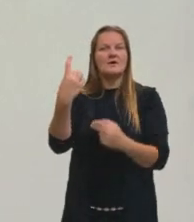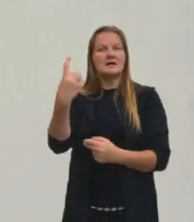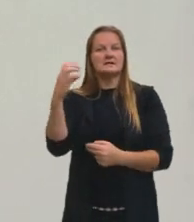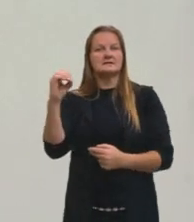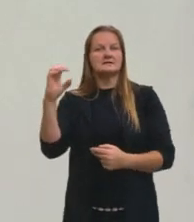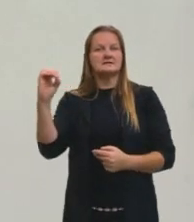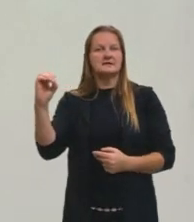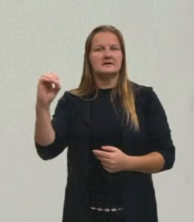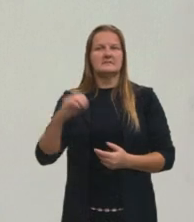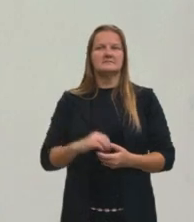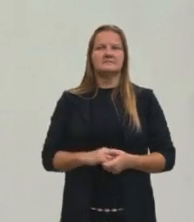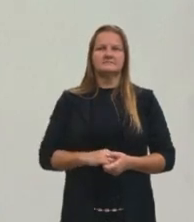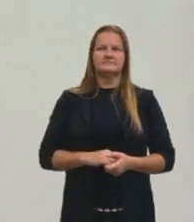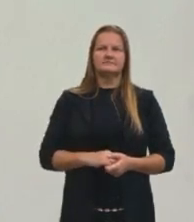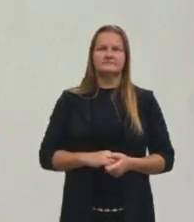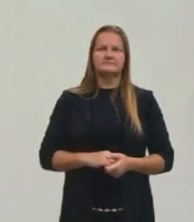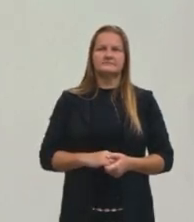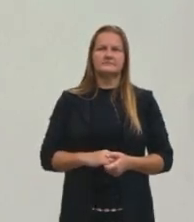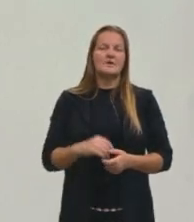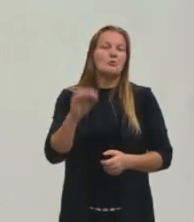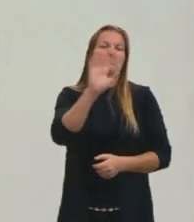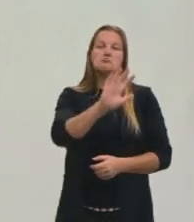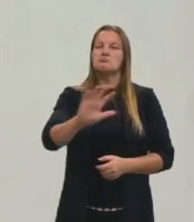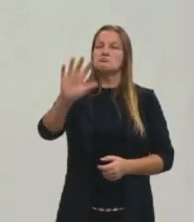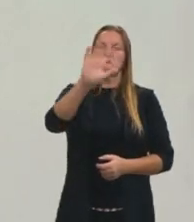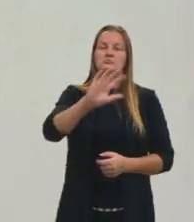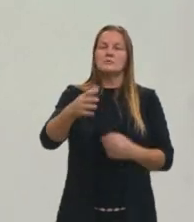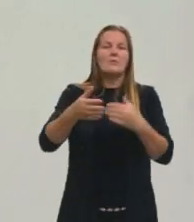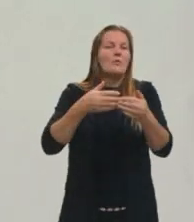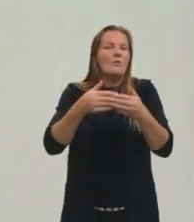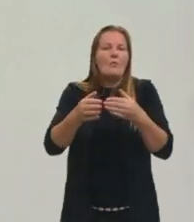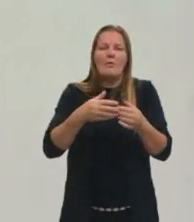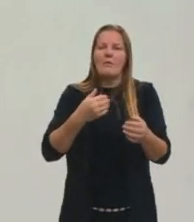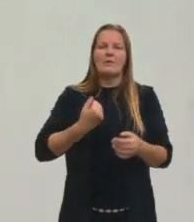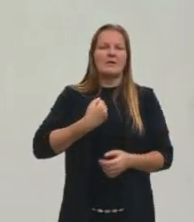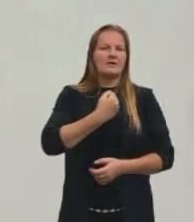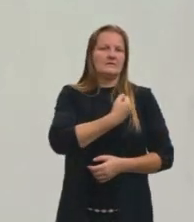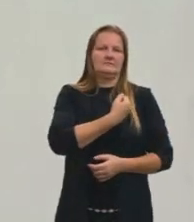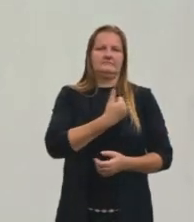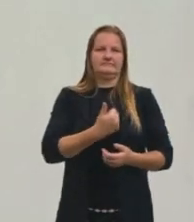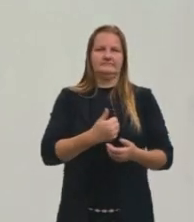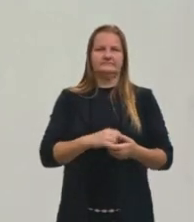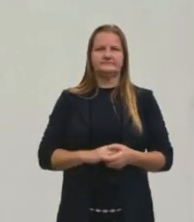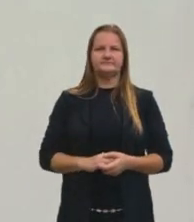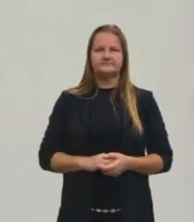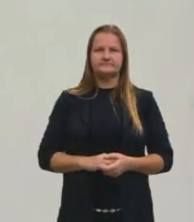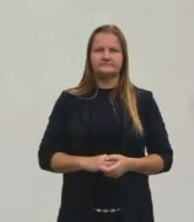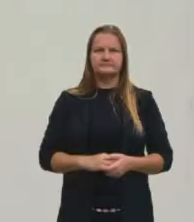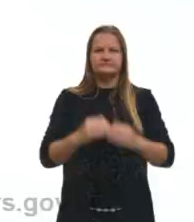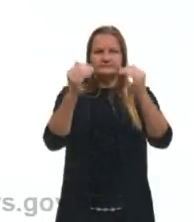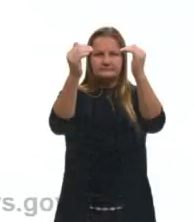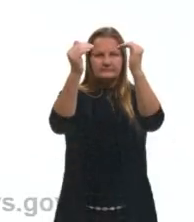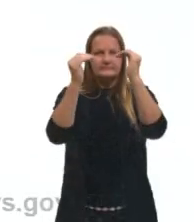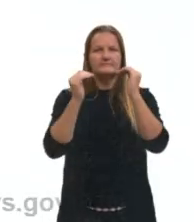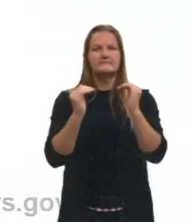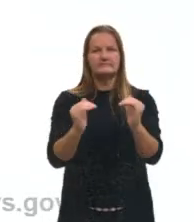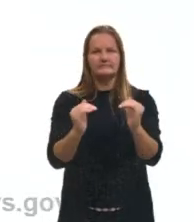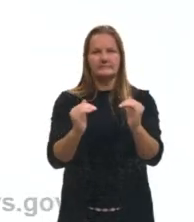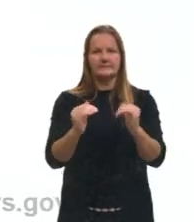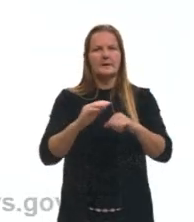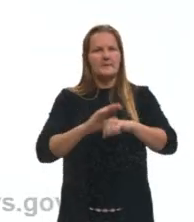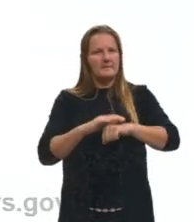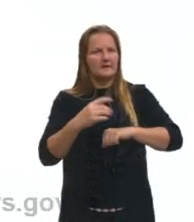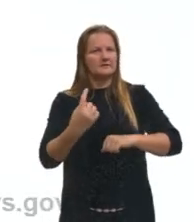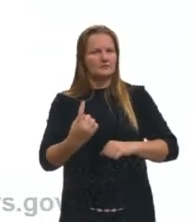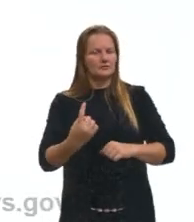para almoçar e esse resultado pode ser genérico a qualquer valor Tá e agora só mais um para a gente